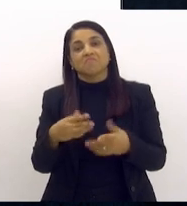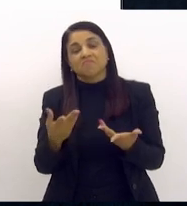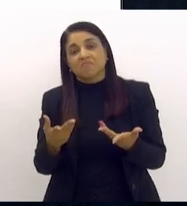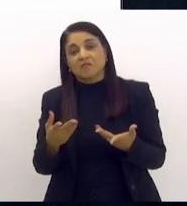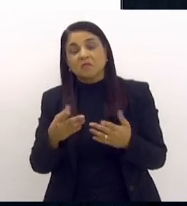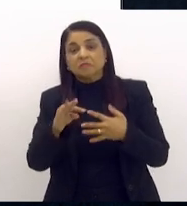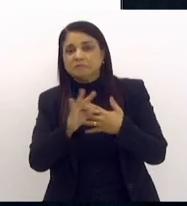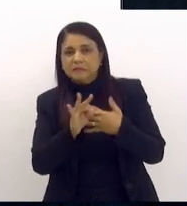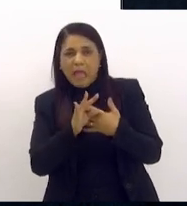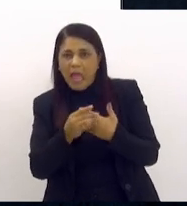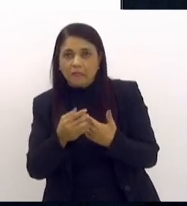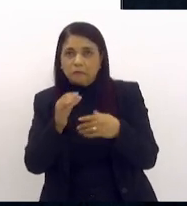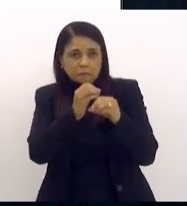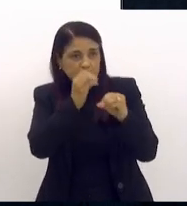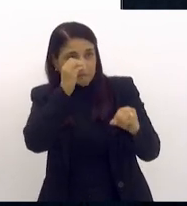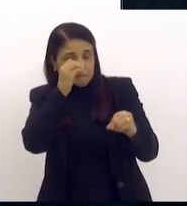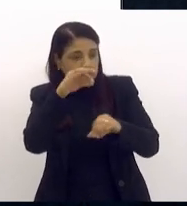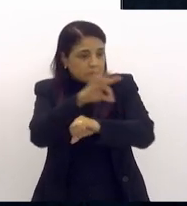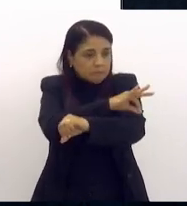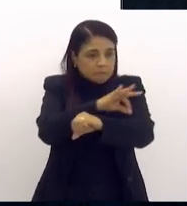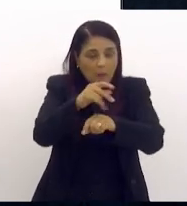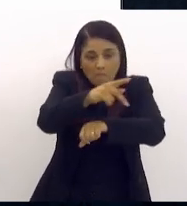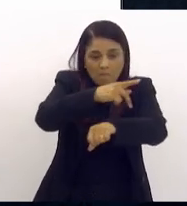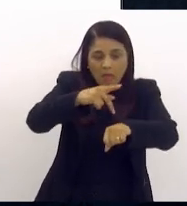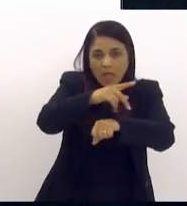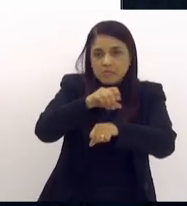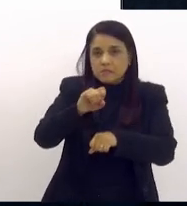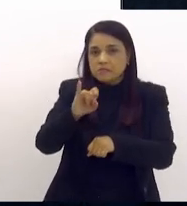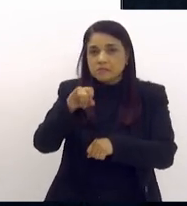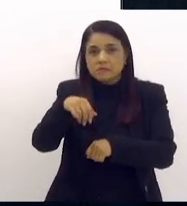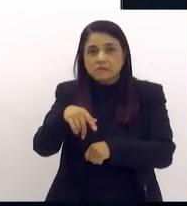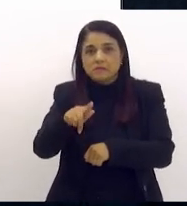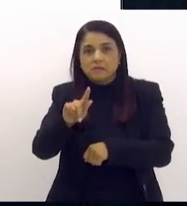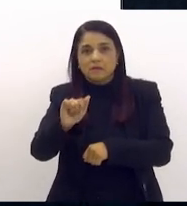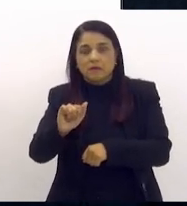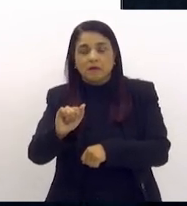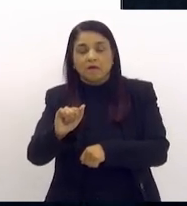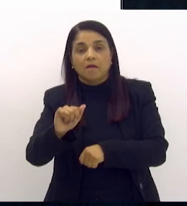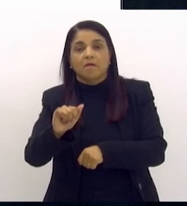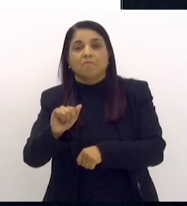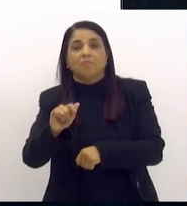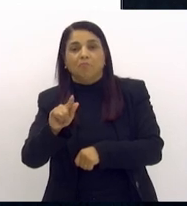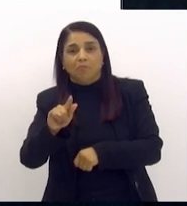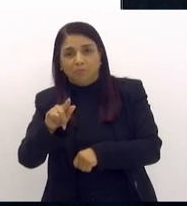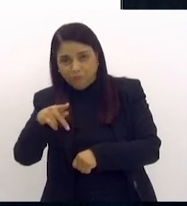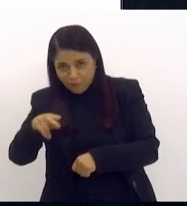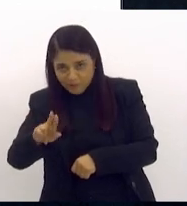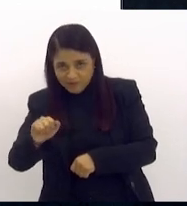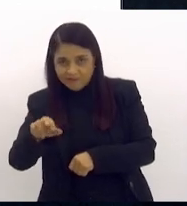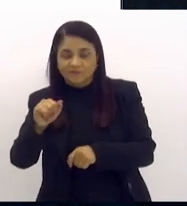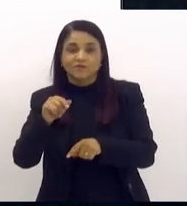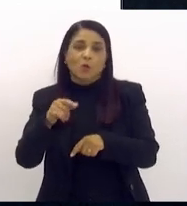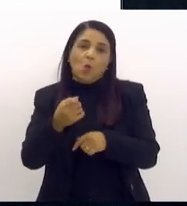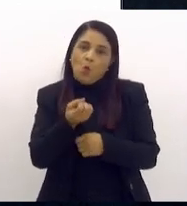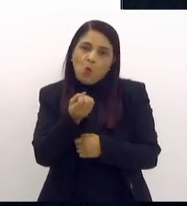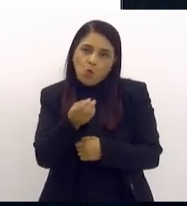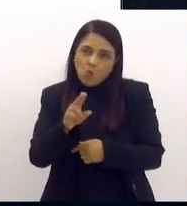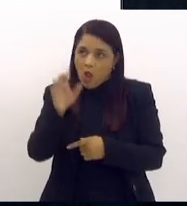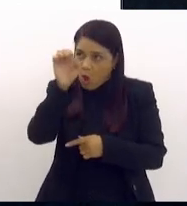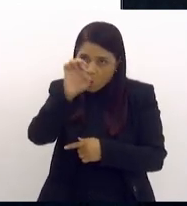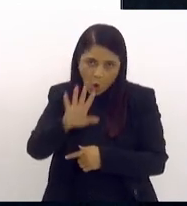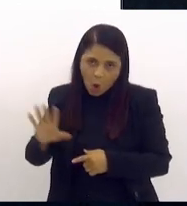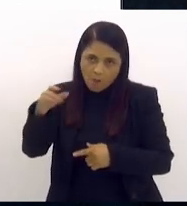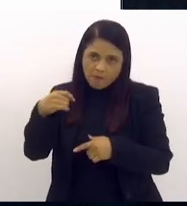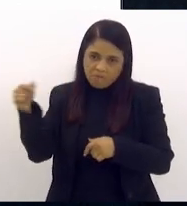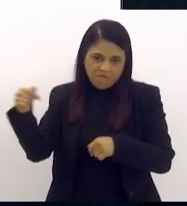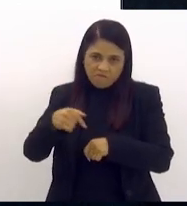um engenheiro que vai vir de Singapura ou da Europa de outro lugar enfim para ter essa assistência técnica e vários outros